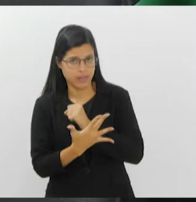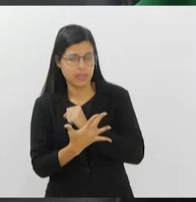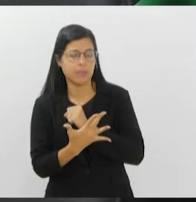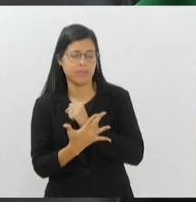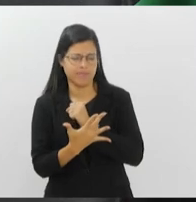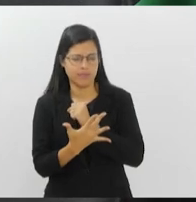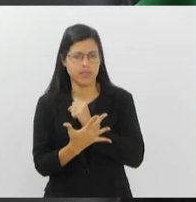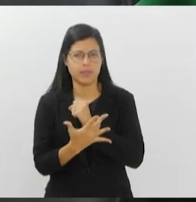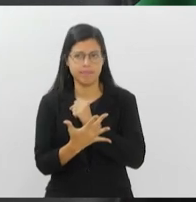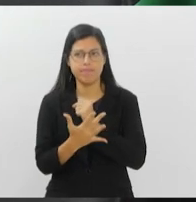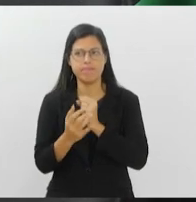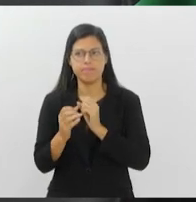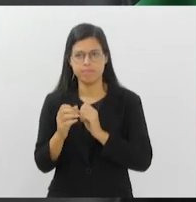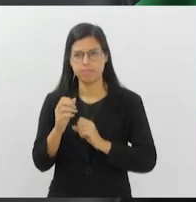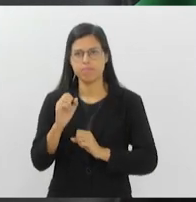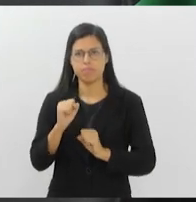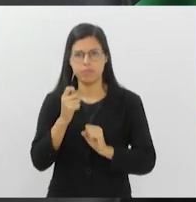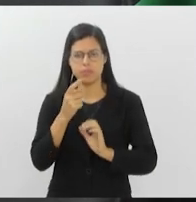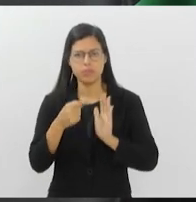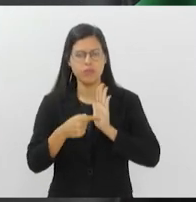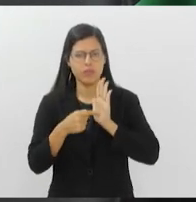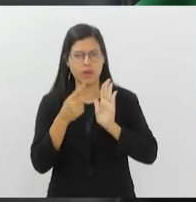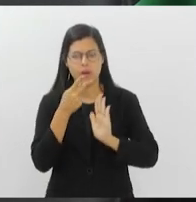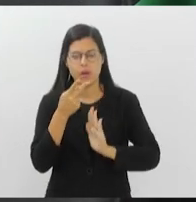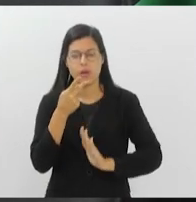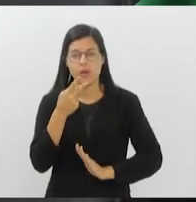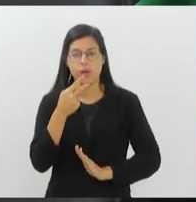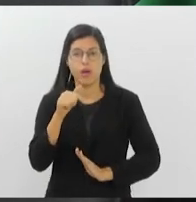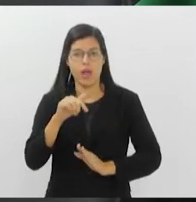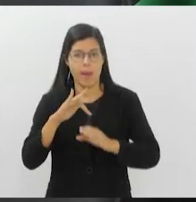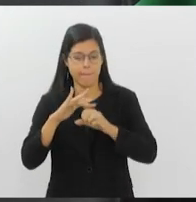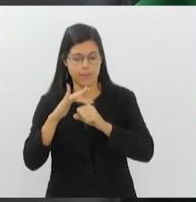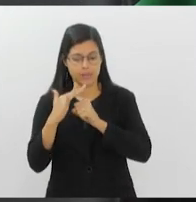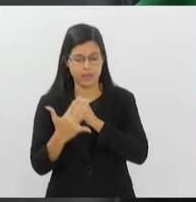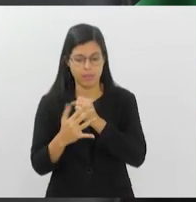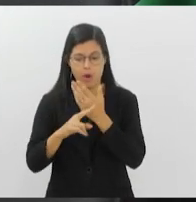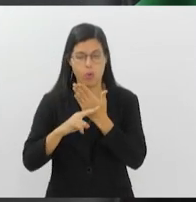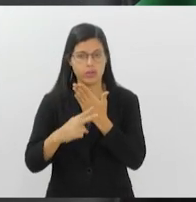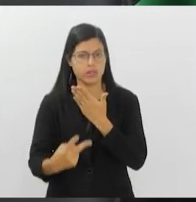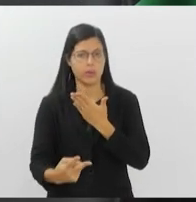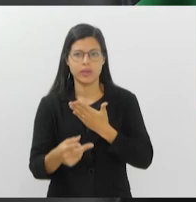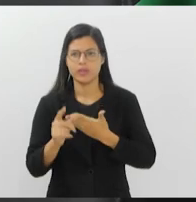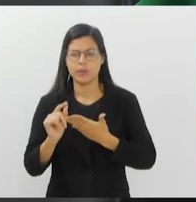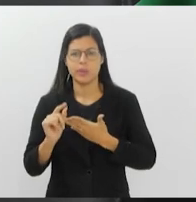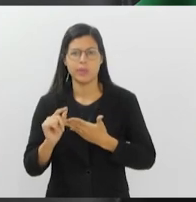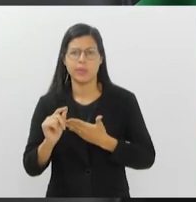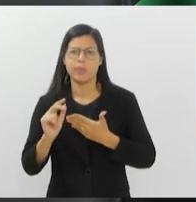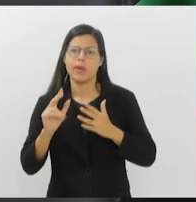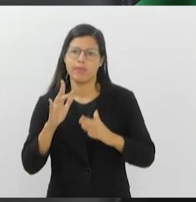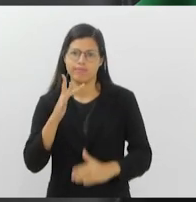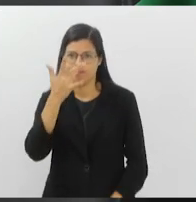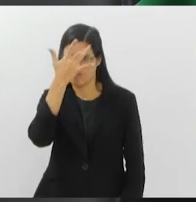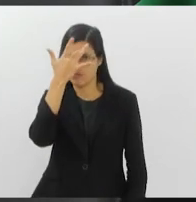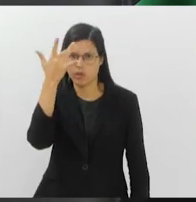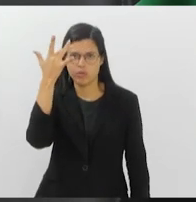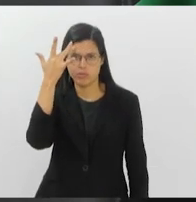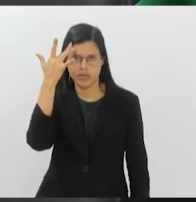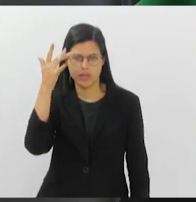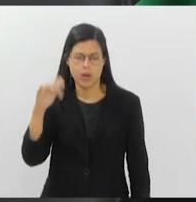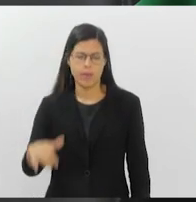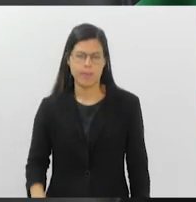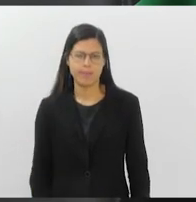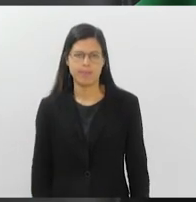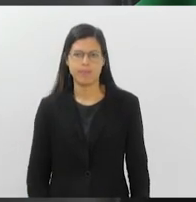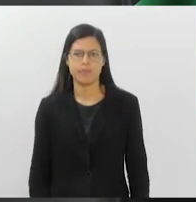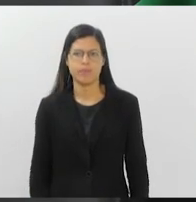pode estabelecer que um dos reflexos que a pandemia nos deixou foi a questão da saúde mental. E,